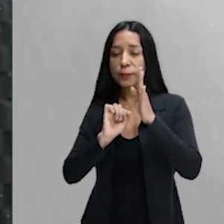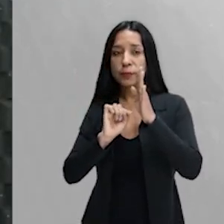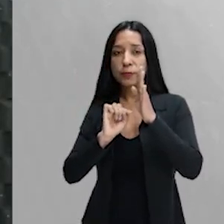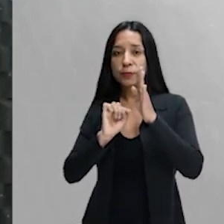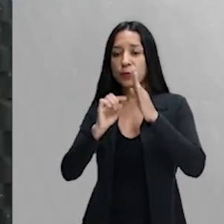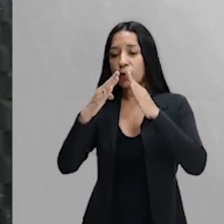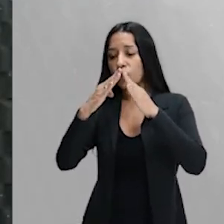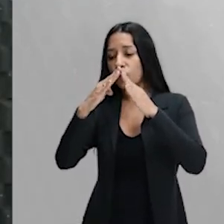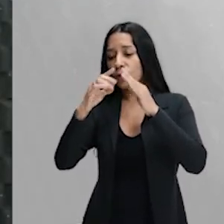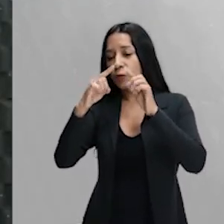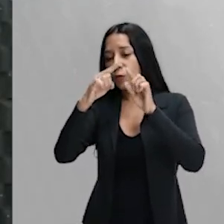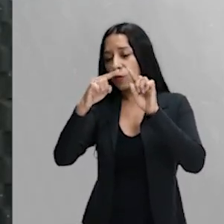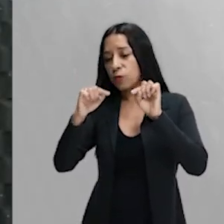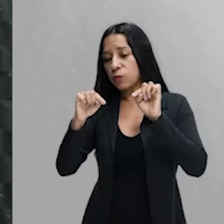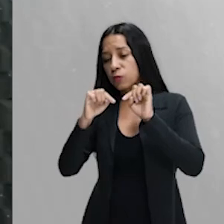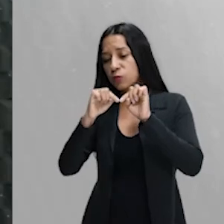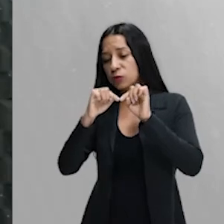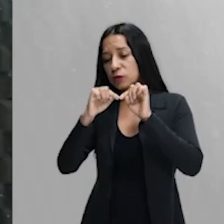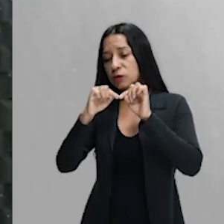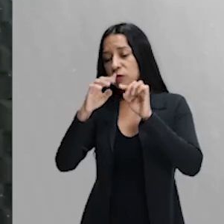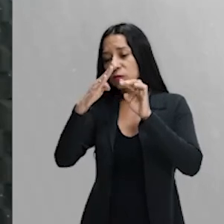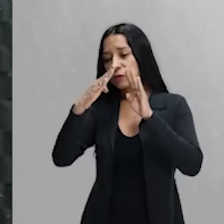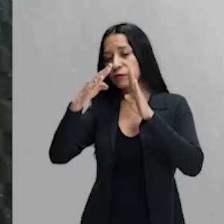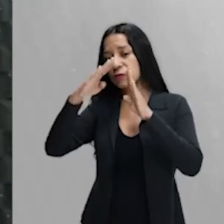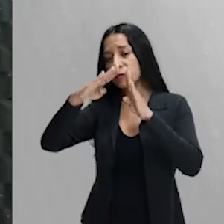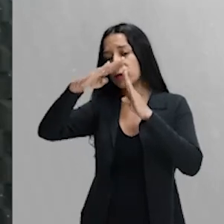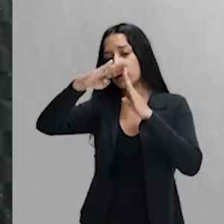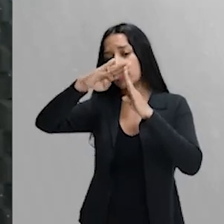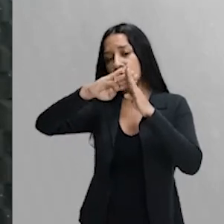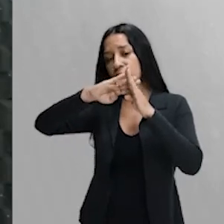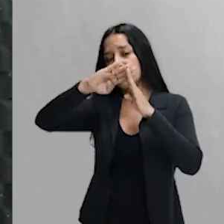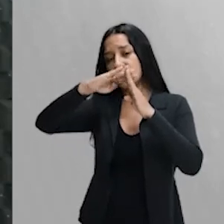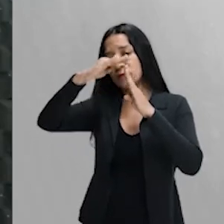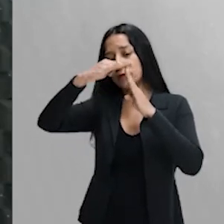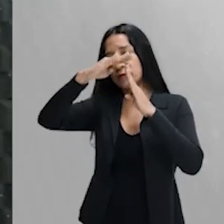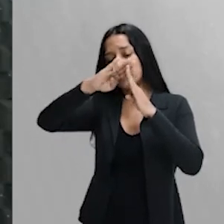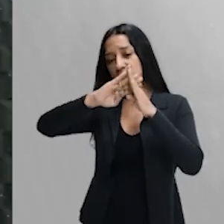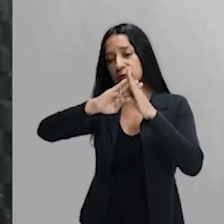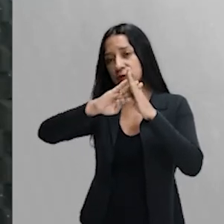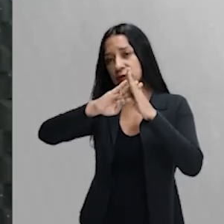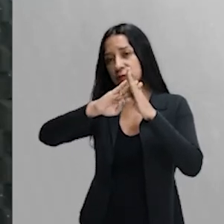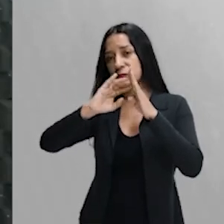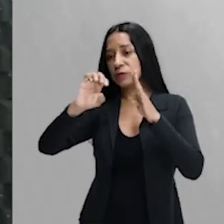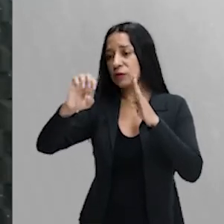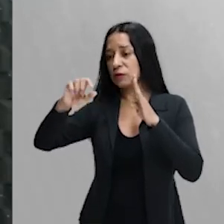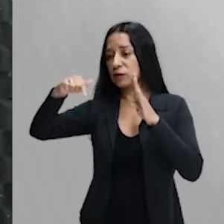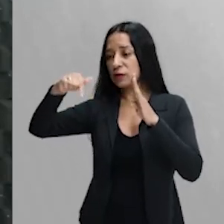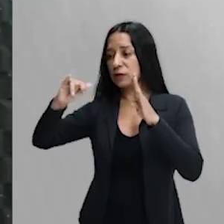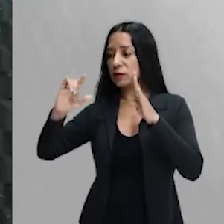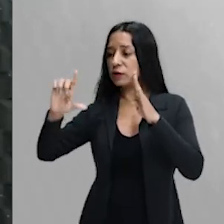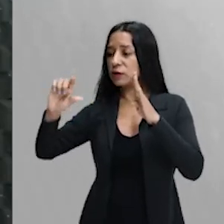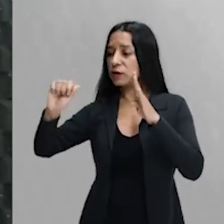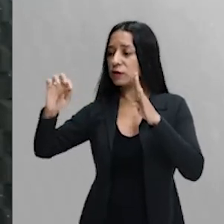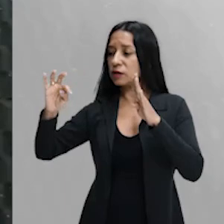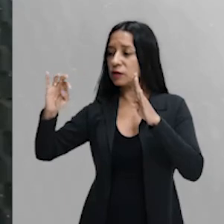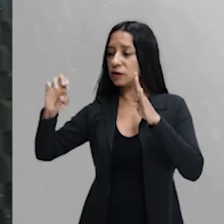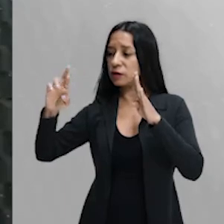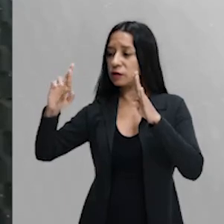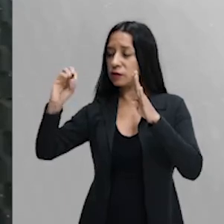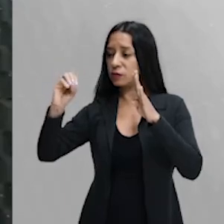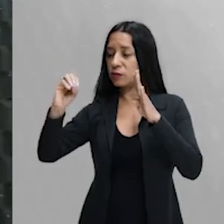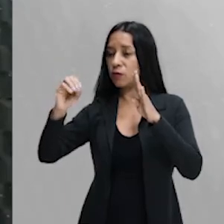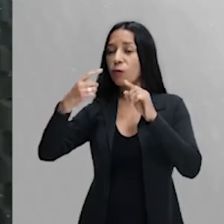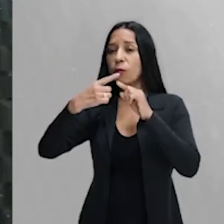esse triângulo que forma a face da pirâmide é um triângulo equilátero, porque as bases aqui, ó, elas